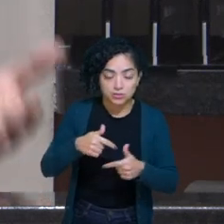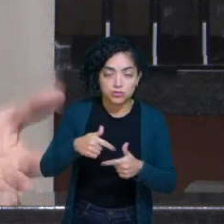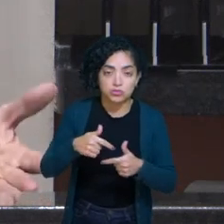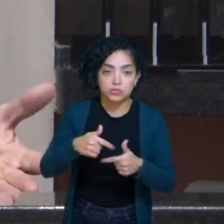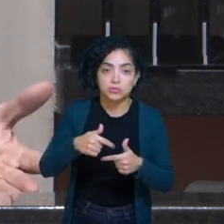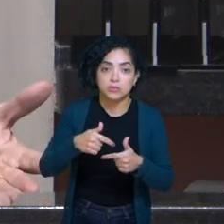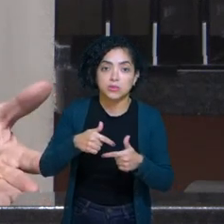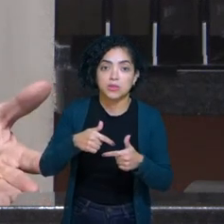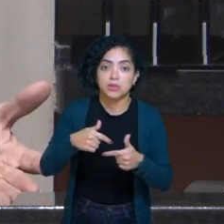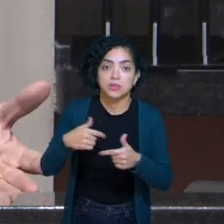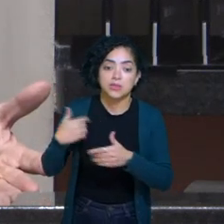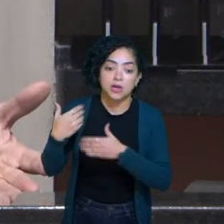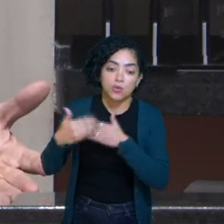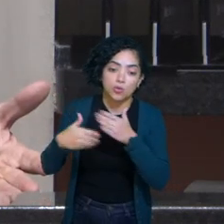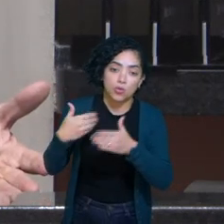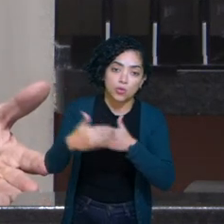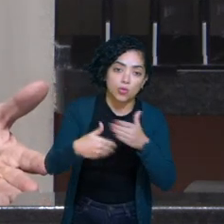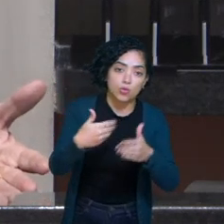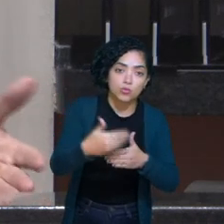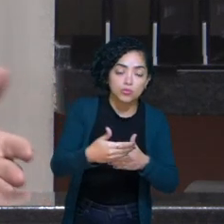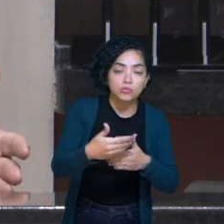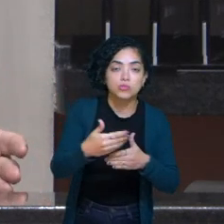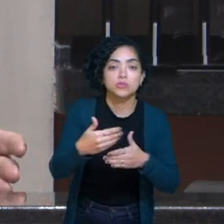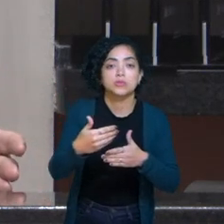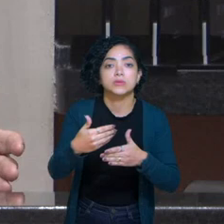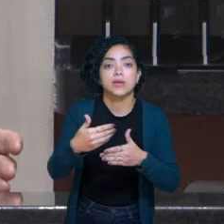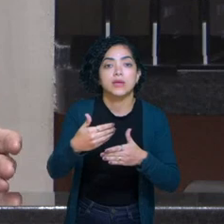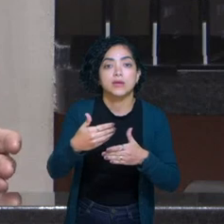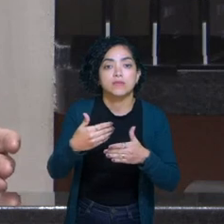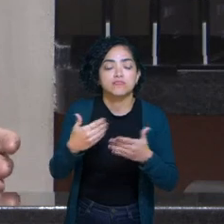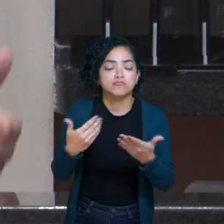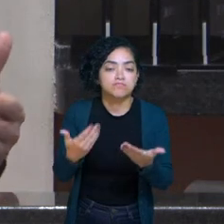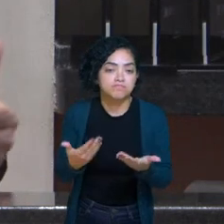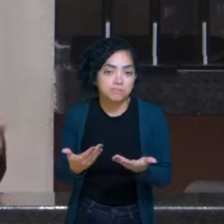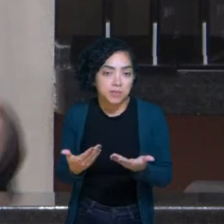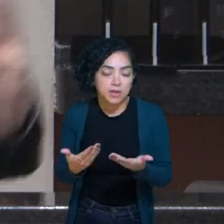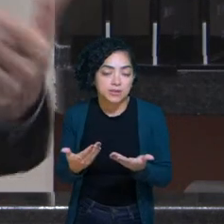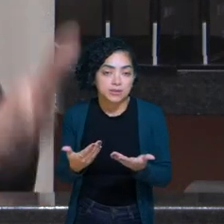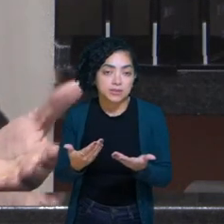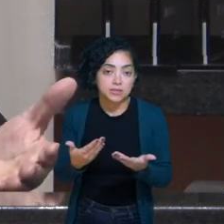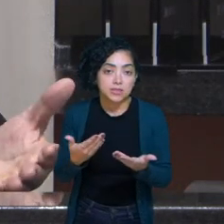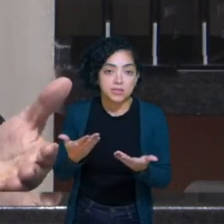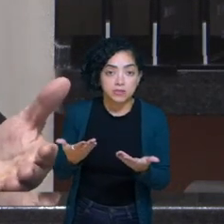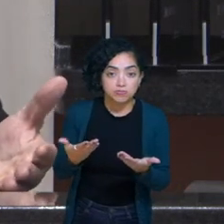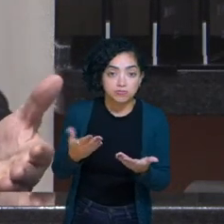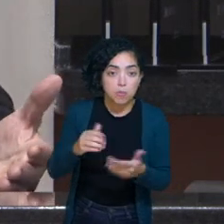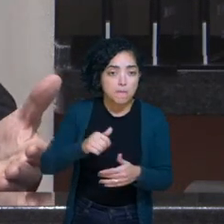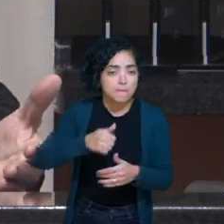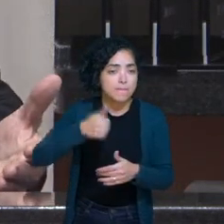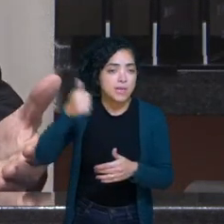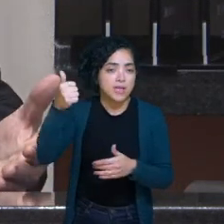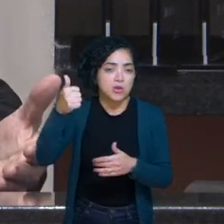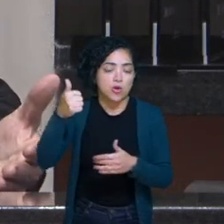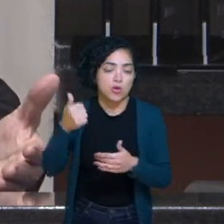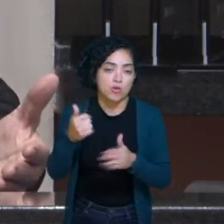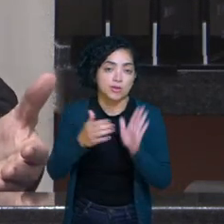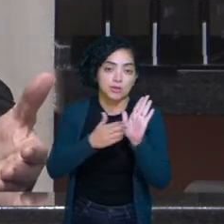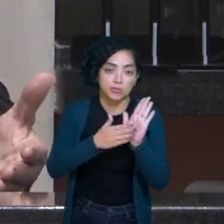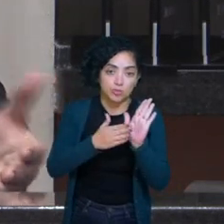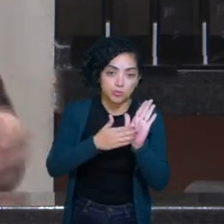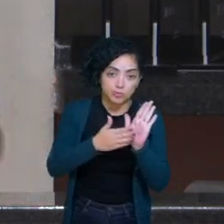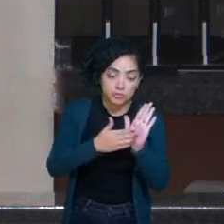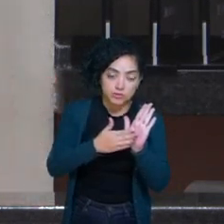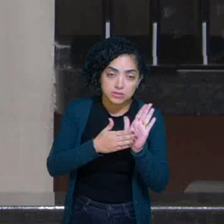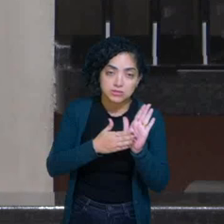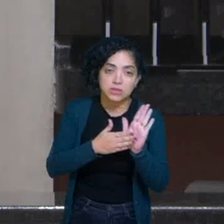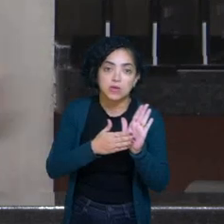longo da caminhada isso foi evoluindo para uma coisa que eu considero muito melhor a proposição e eu tô sentindo que